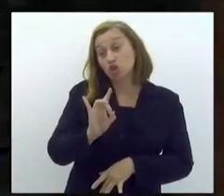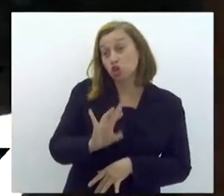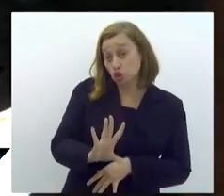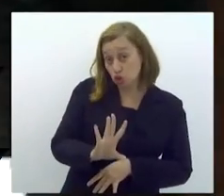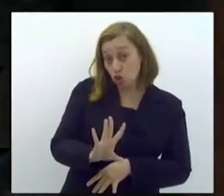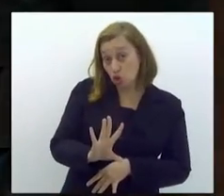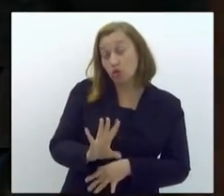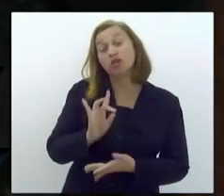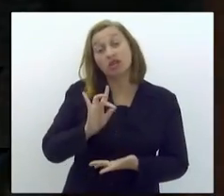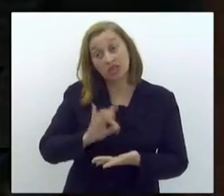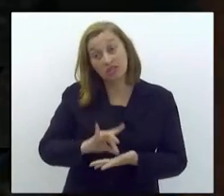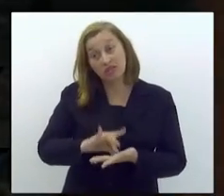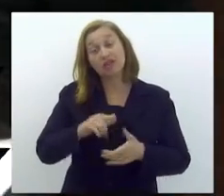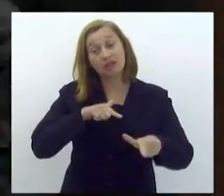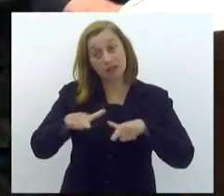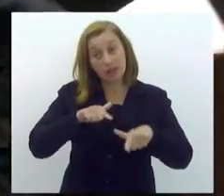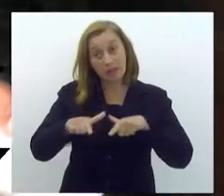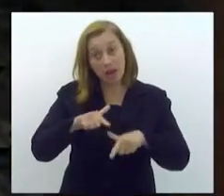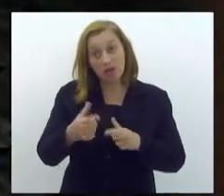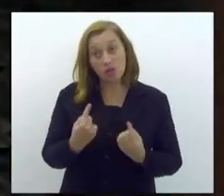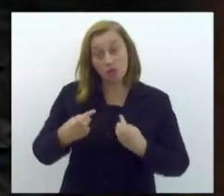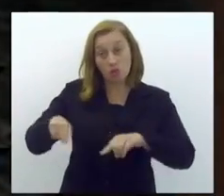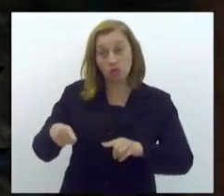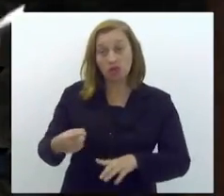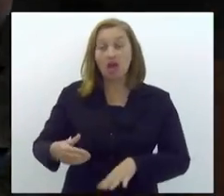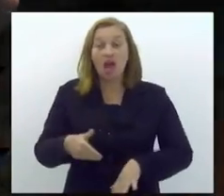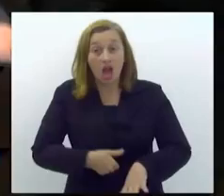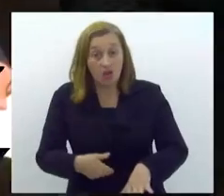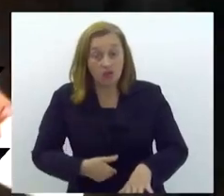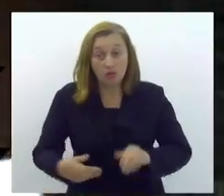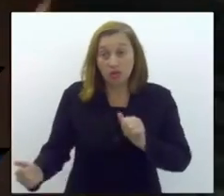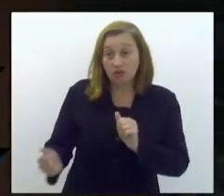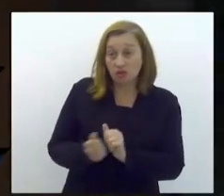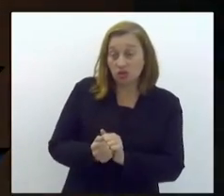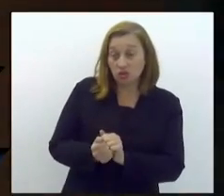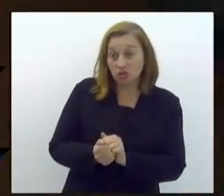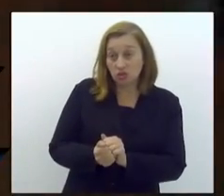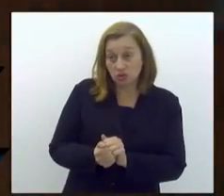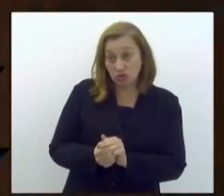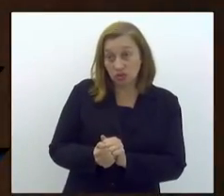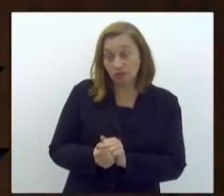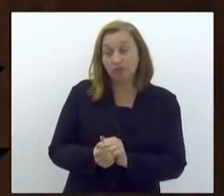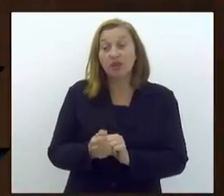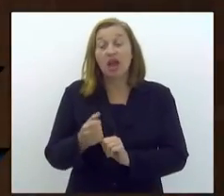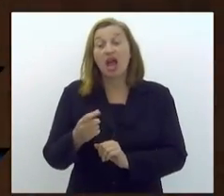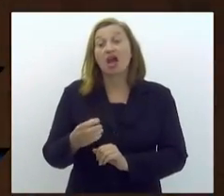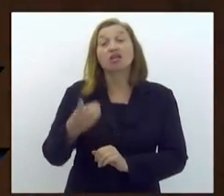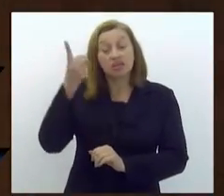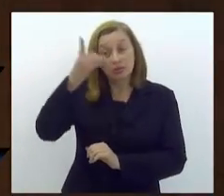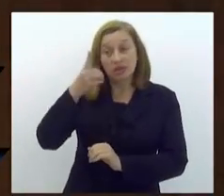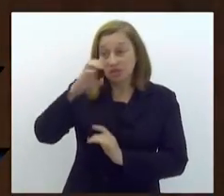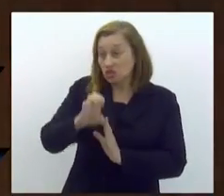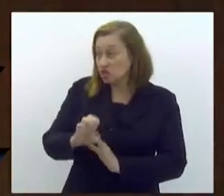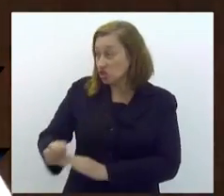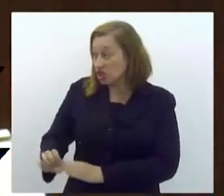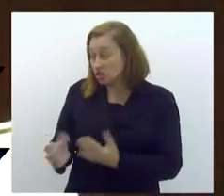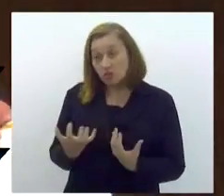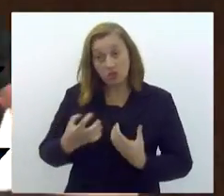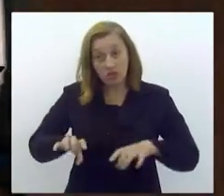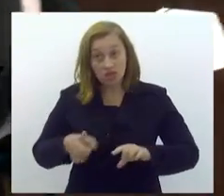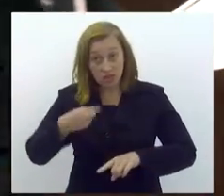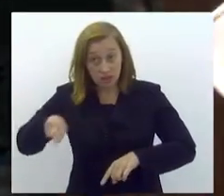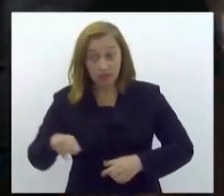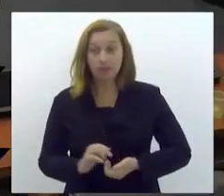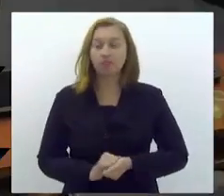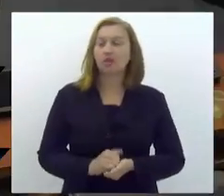aqueles que de verdade trabalham pela fome estavam presentes sem a presença dos Deputados de esquerda Muito obrigado senhor presidente